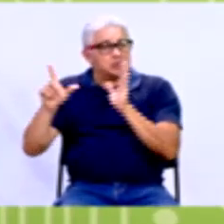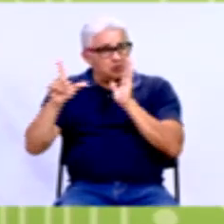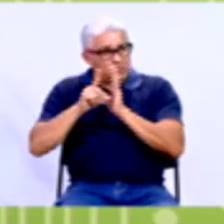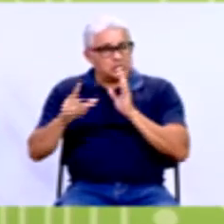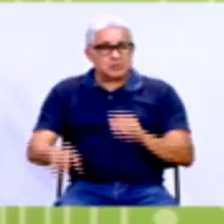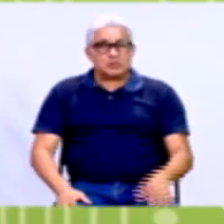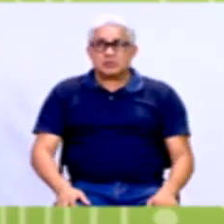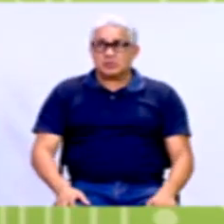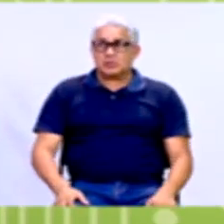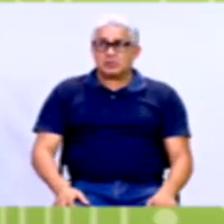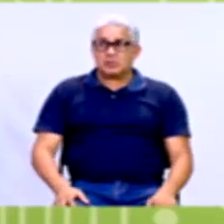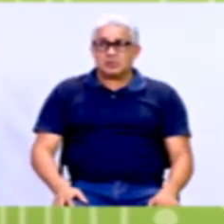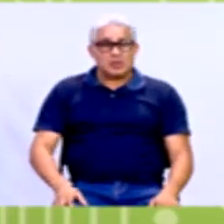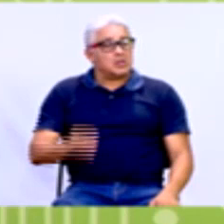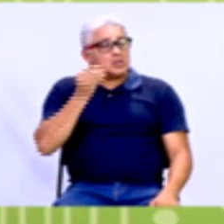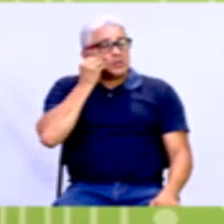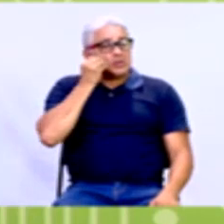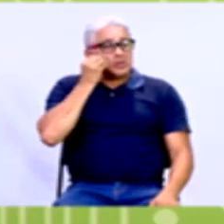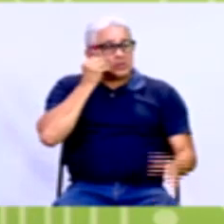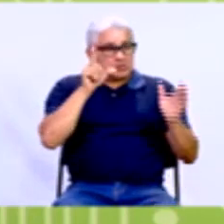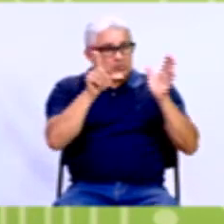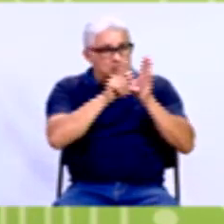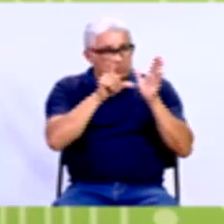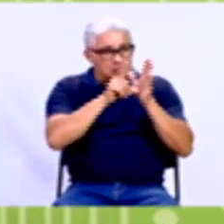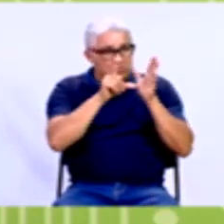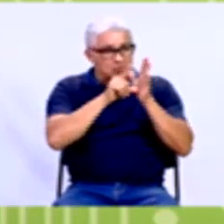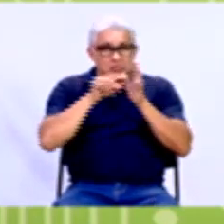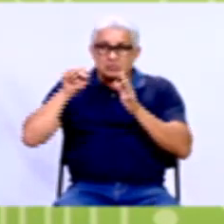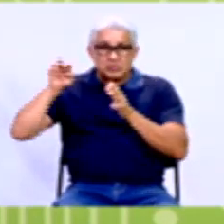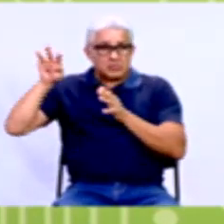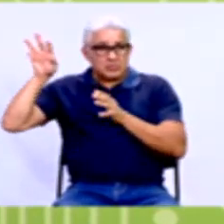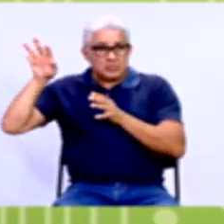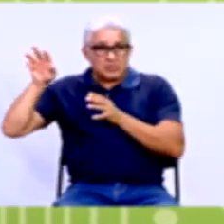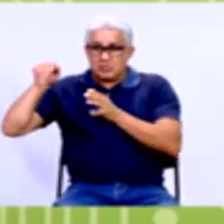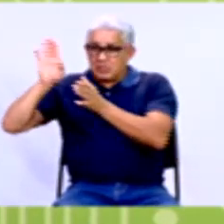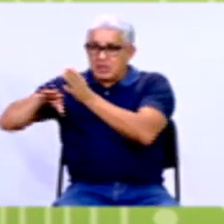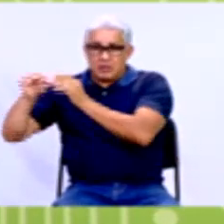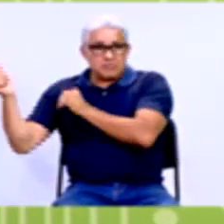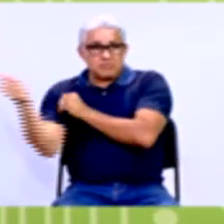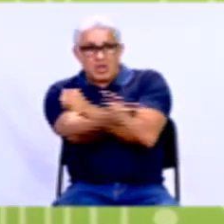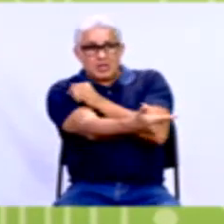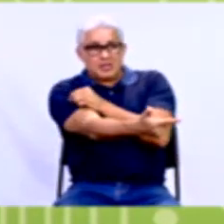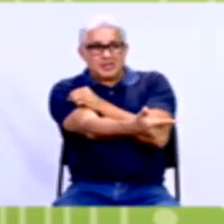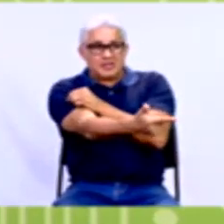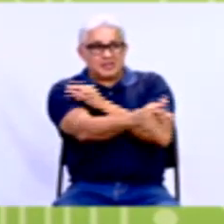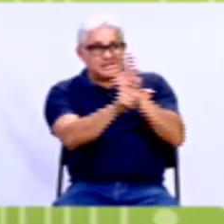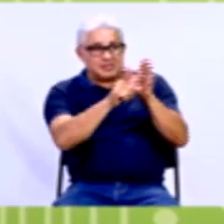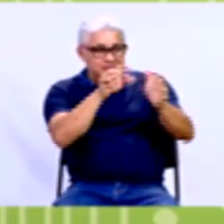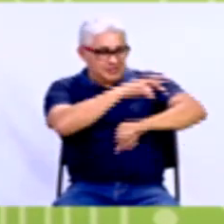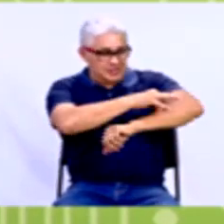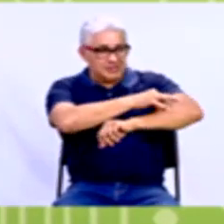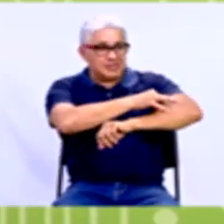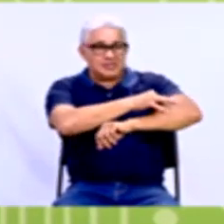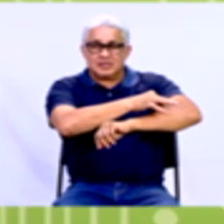loja, quando eu tinha consultado na loja X no site dela, estava mais barato do que na loja física. Daí eu falei